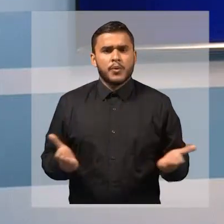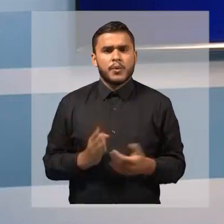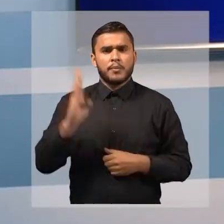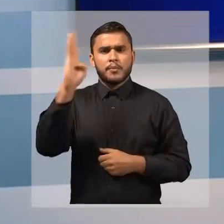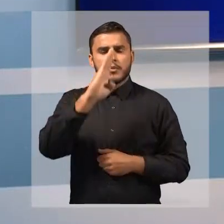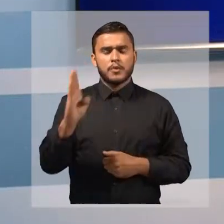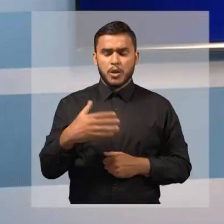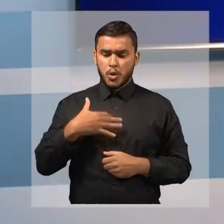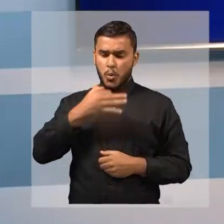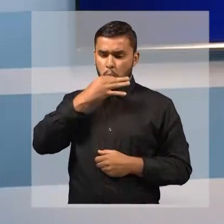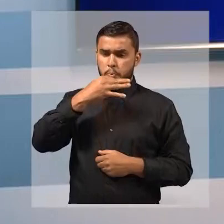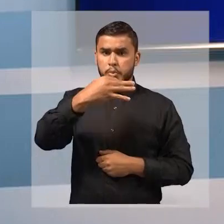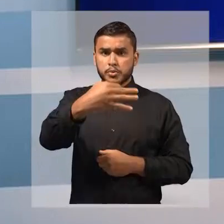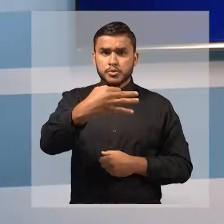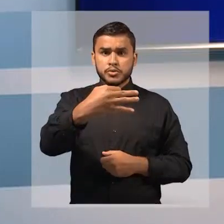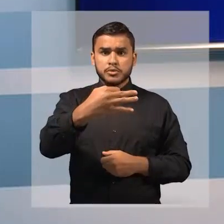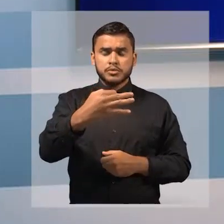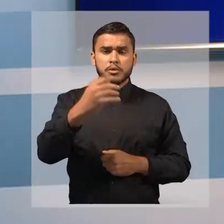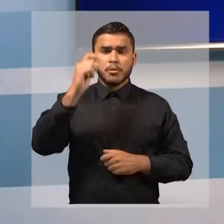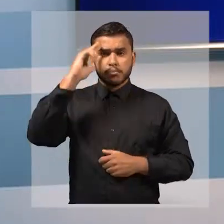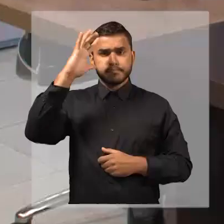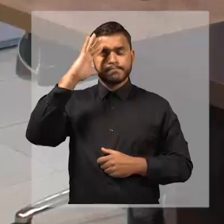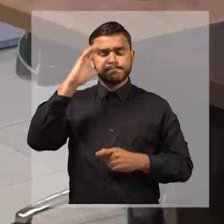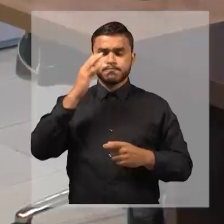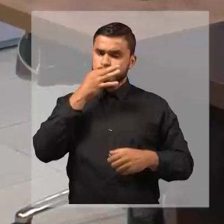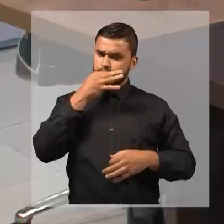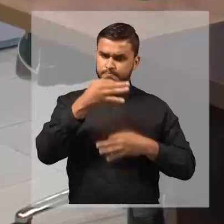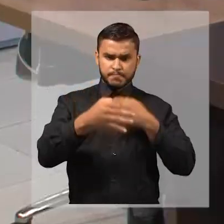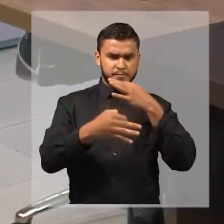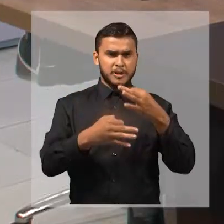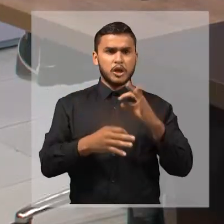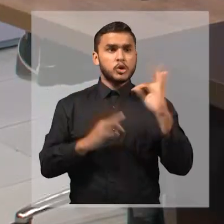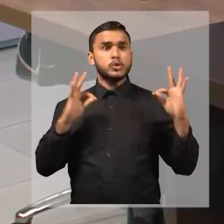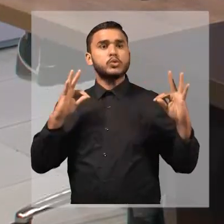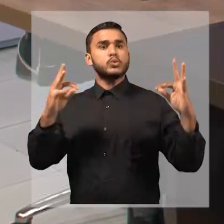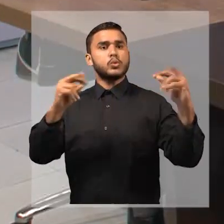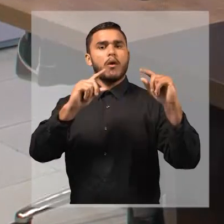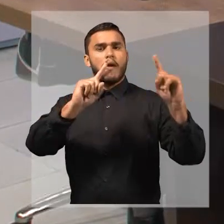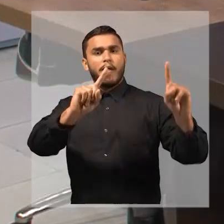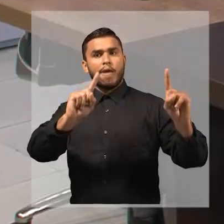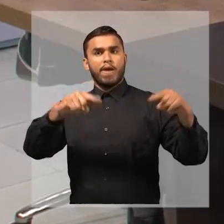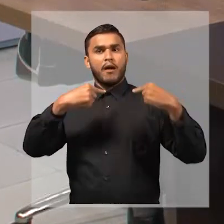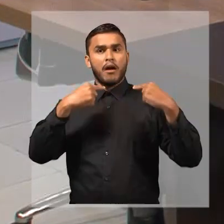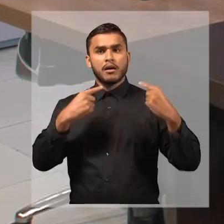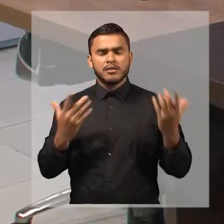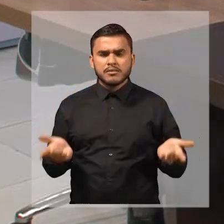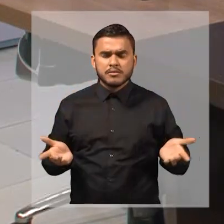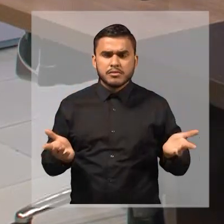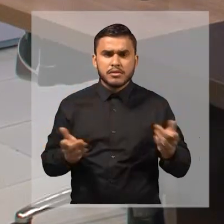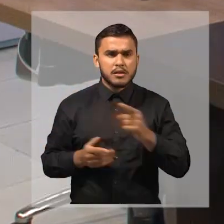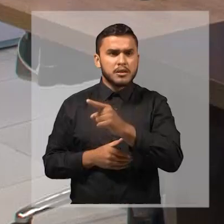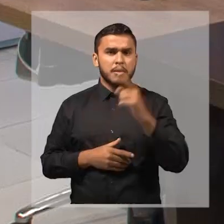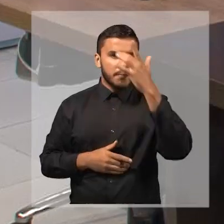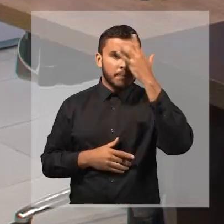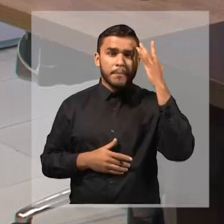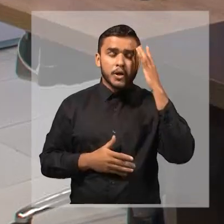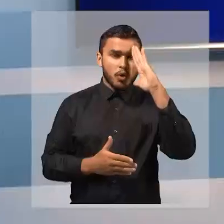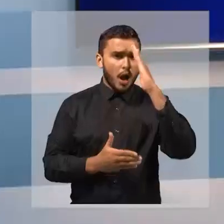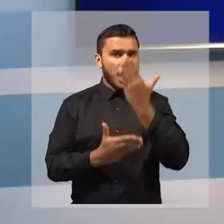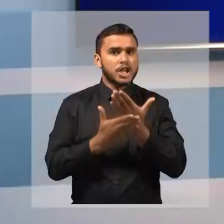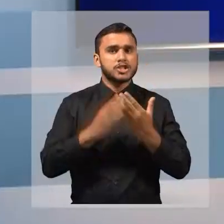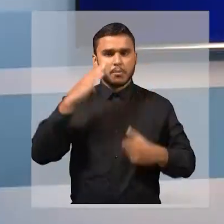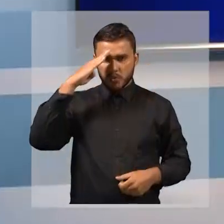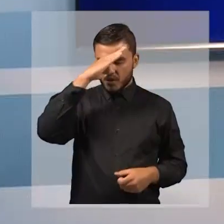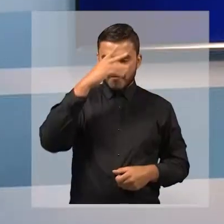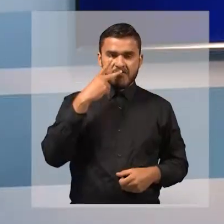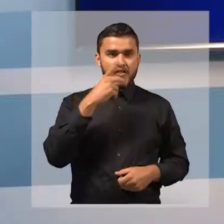das coisas piores que está acontecendo hoje no Brasil é que a gente não pode fazer uma reflexão crítica sobre nada. Os bolsonaristas,